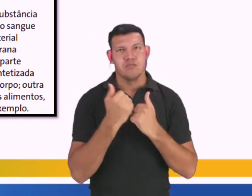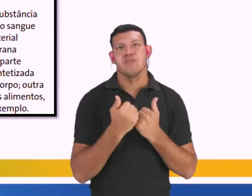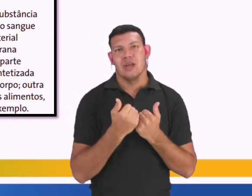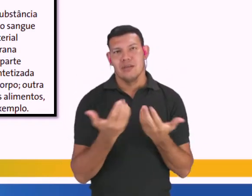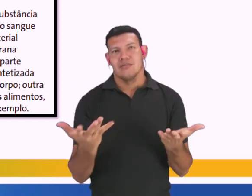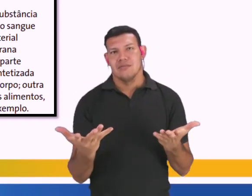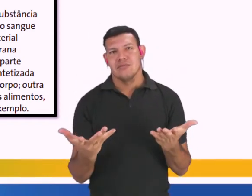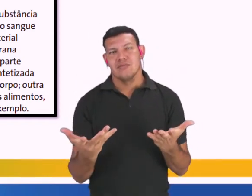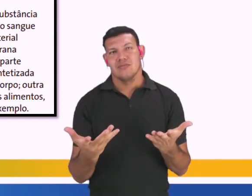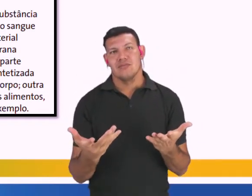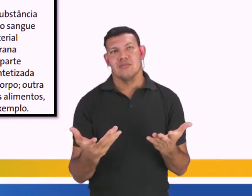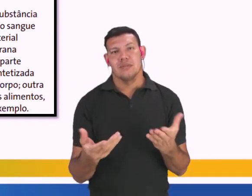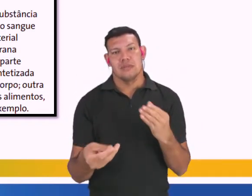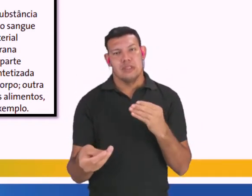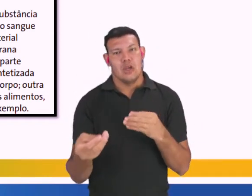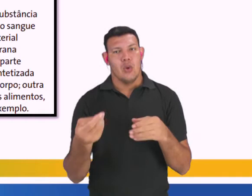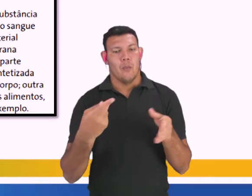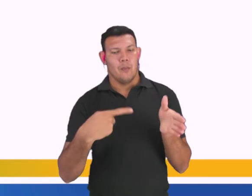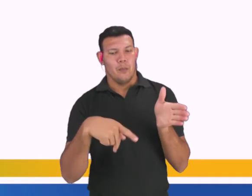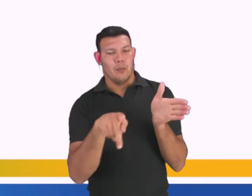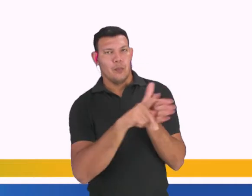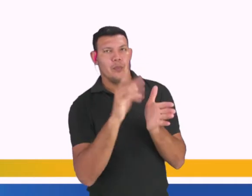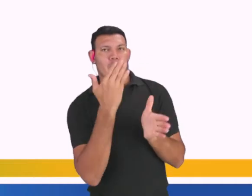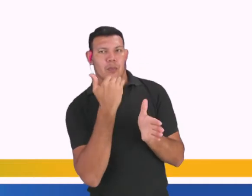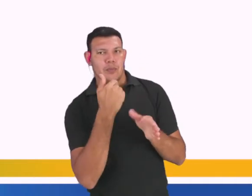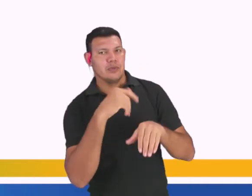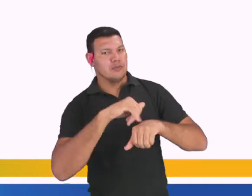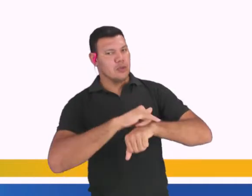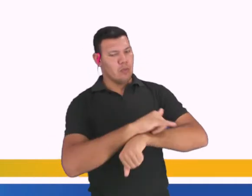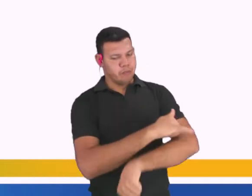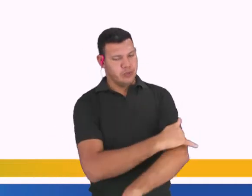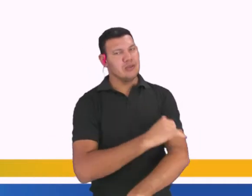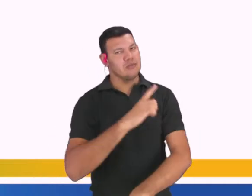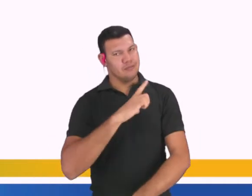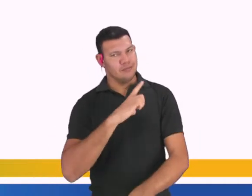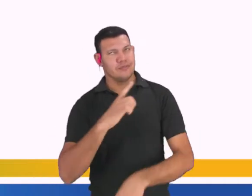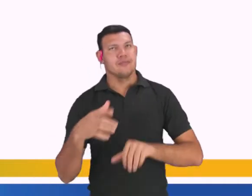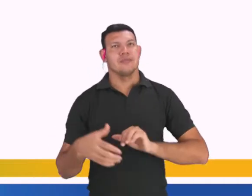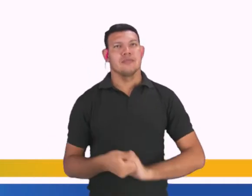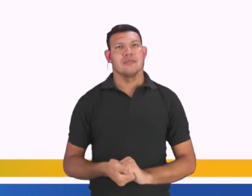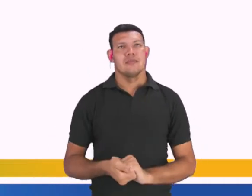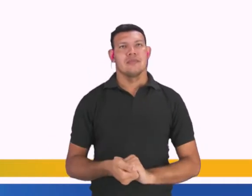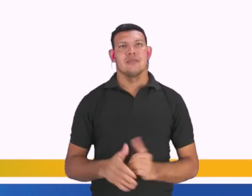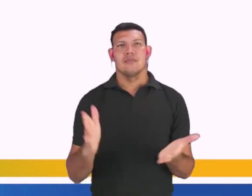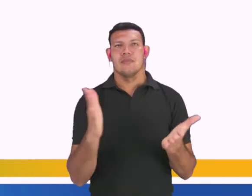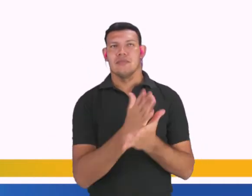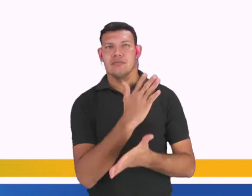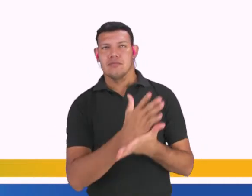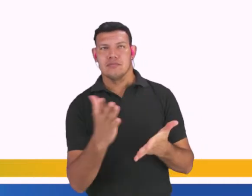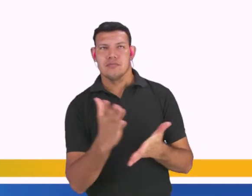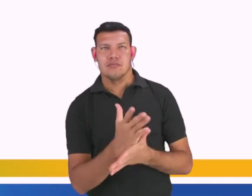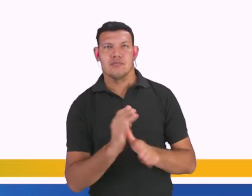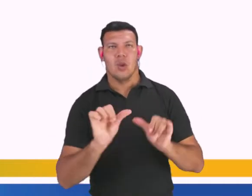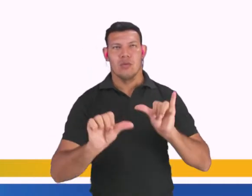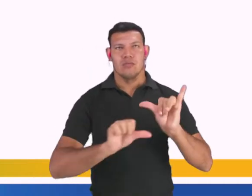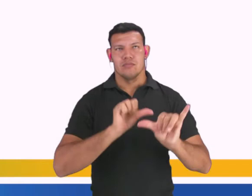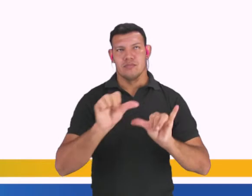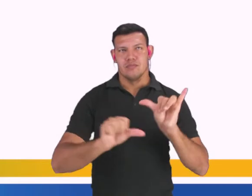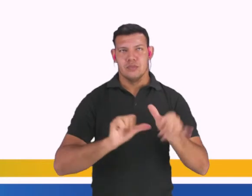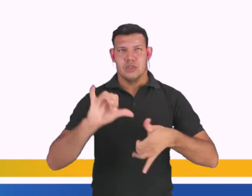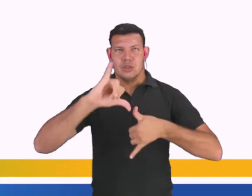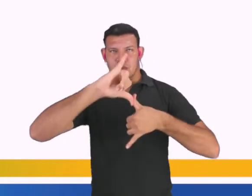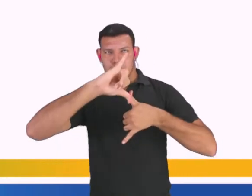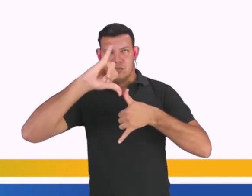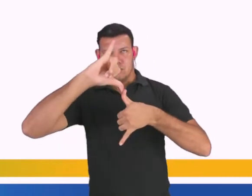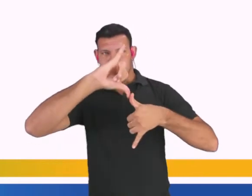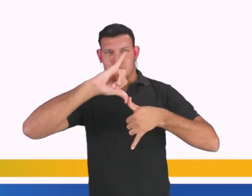tem muita relação também com a bioquímica no campo dos alimentos. Nós temos aqui algumas reações dos lipídios, como vocês podem